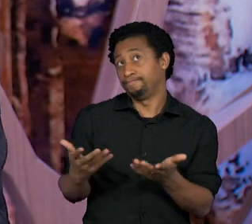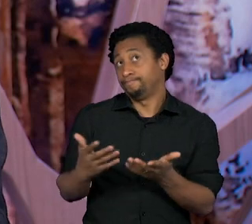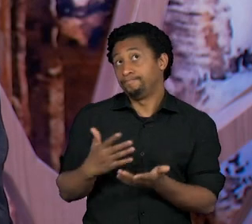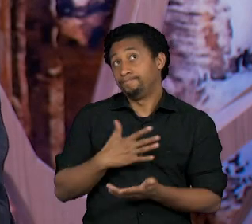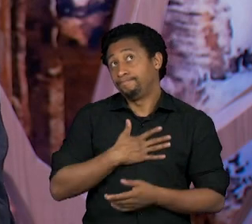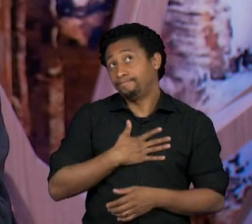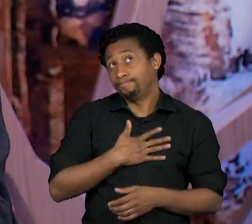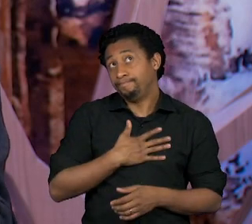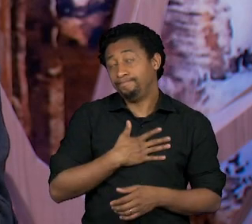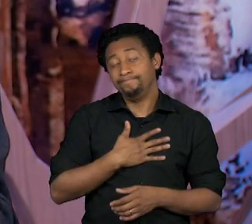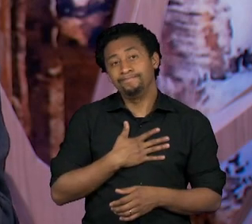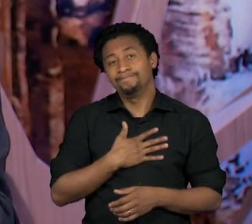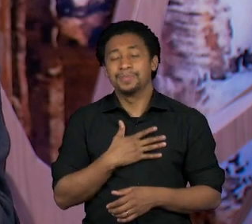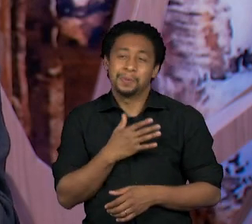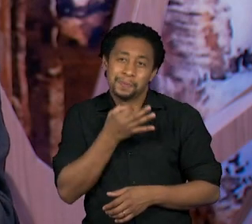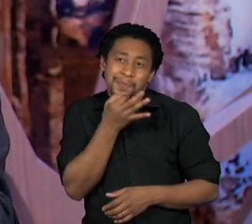seguinte,